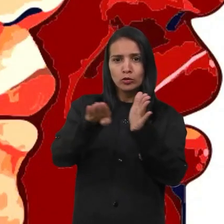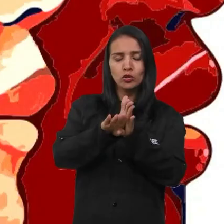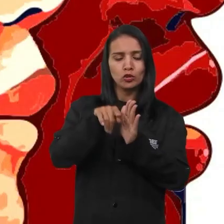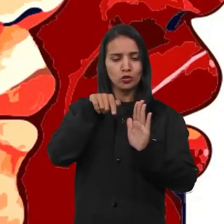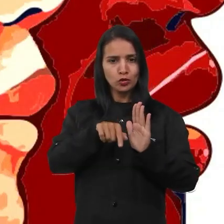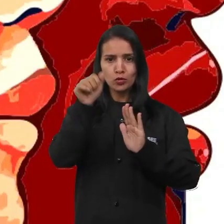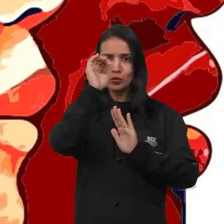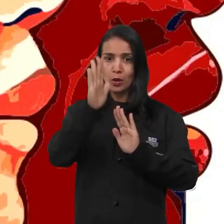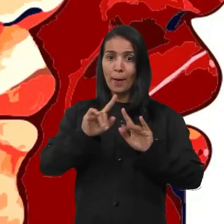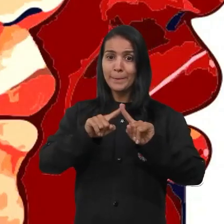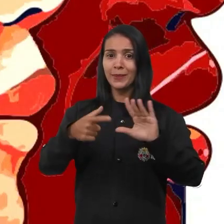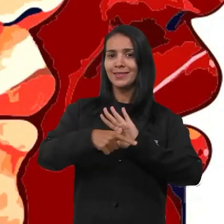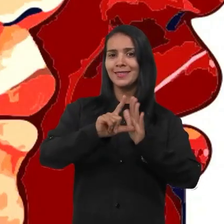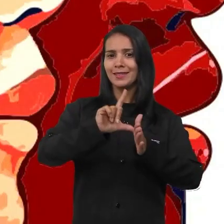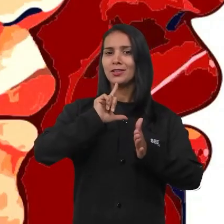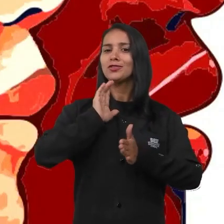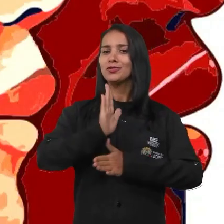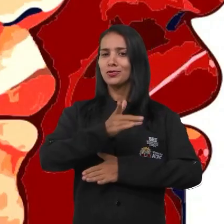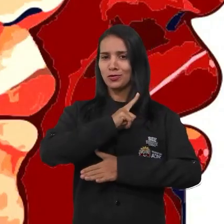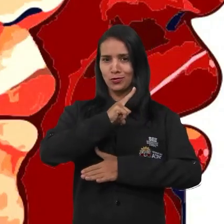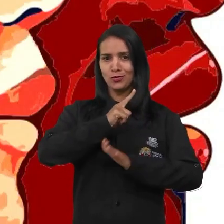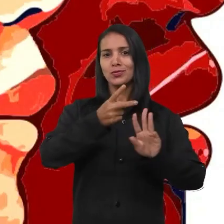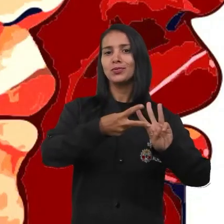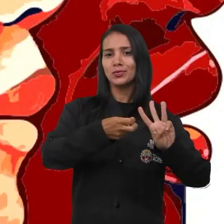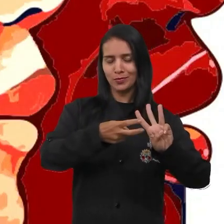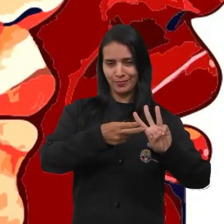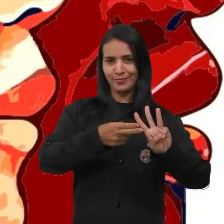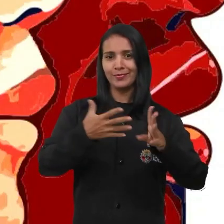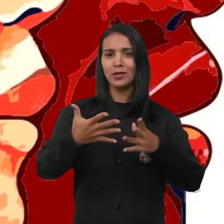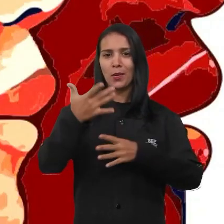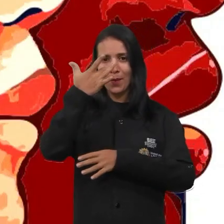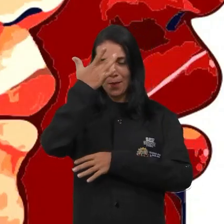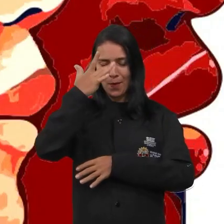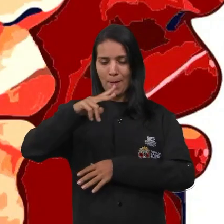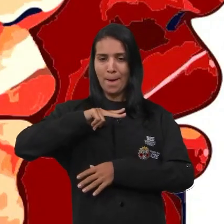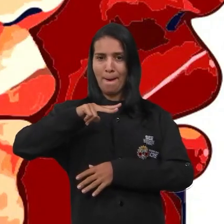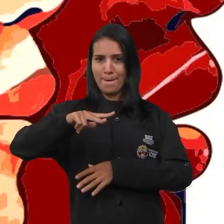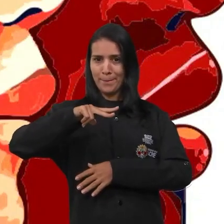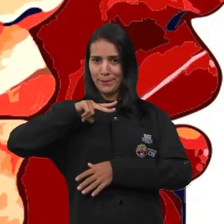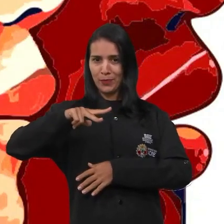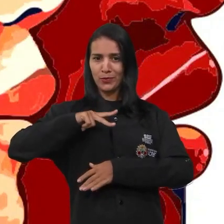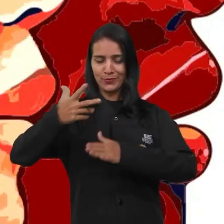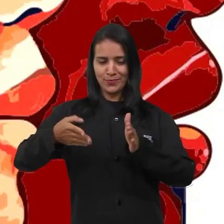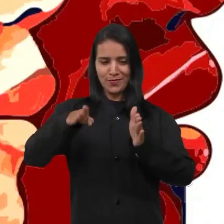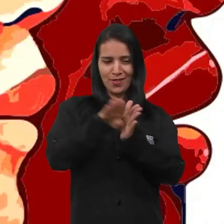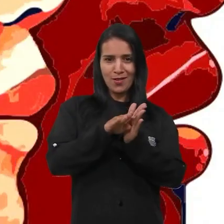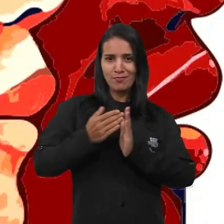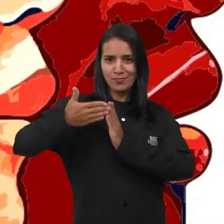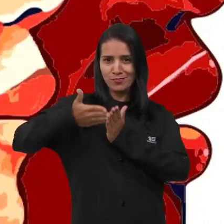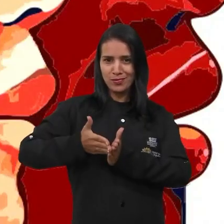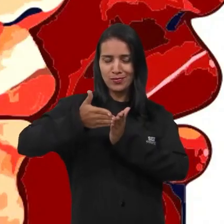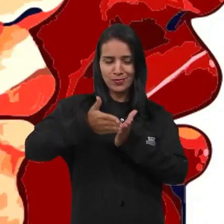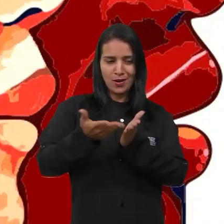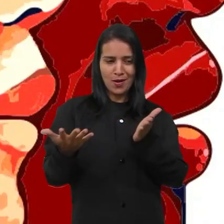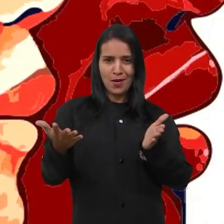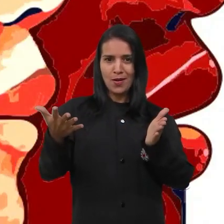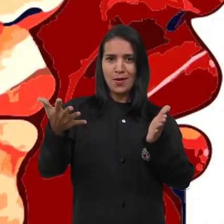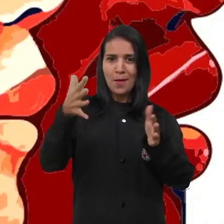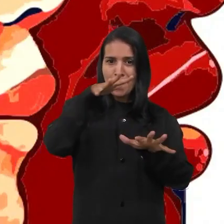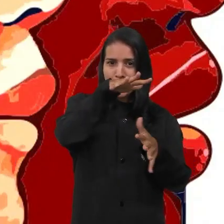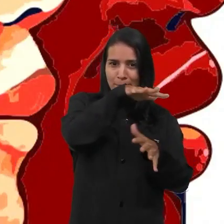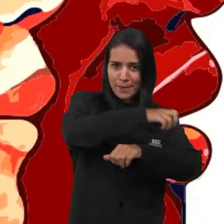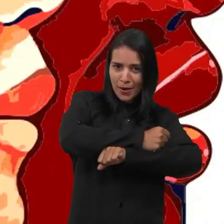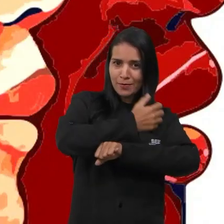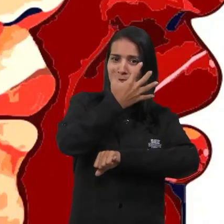aí pelos portugueses. Então, antes da chegada dos portugueses ao Brasil, havia toda uma